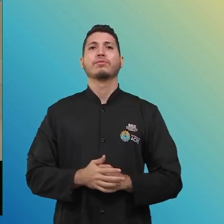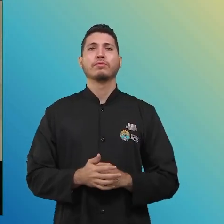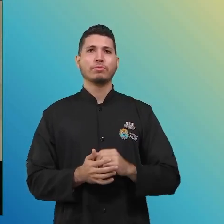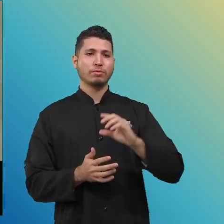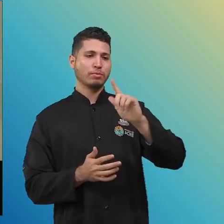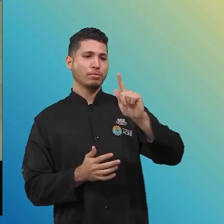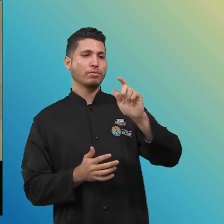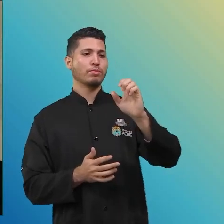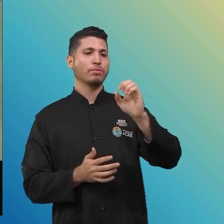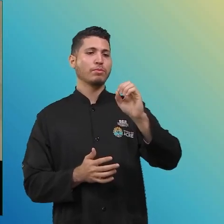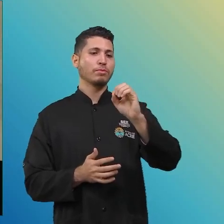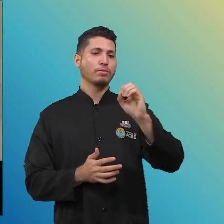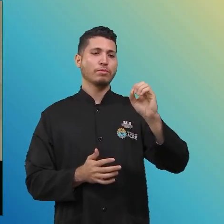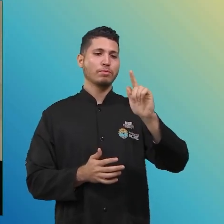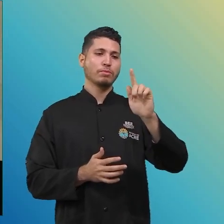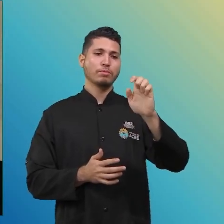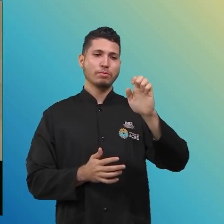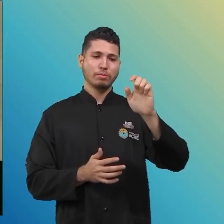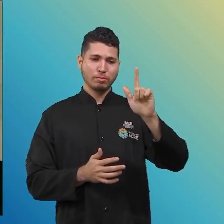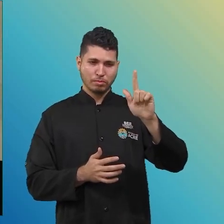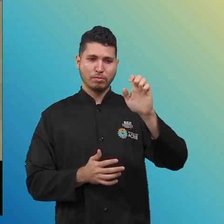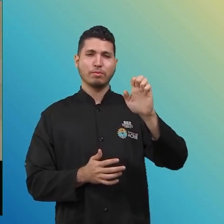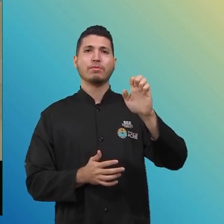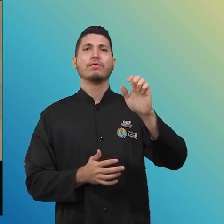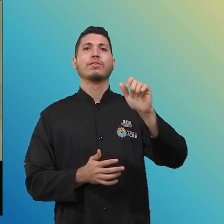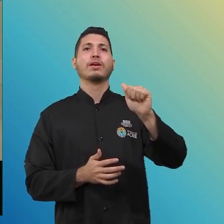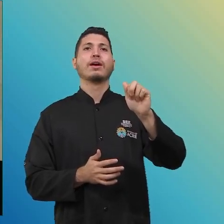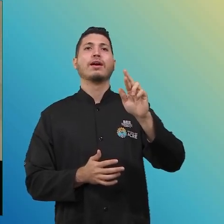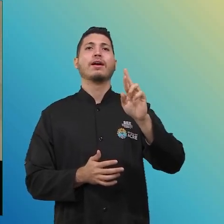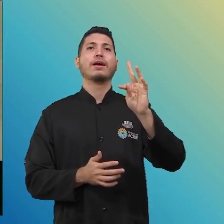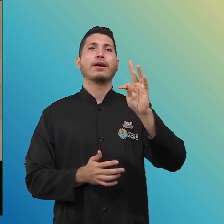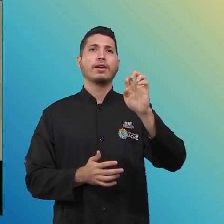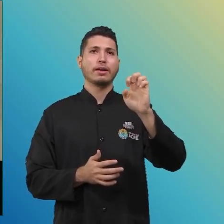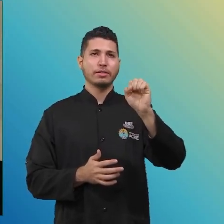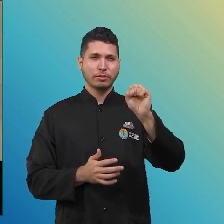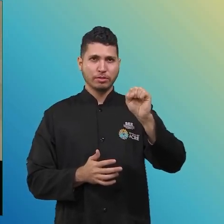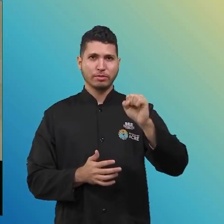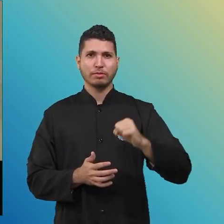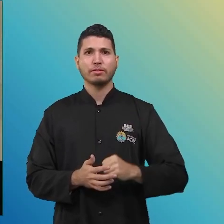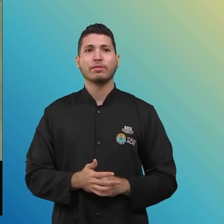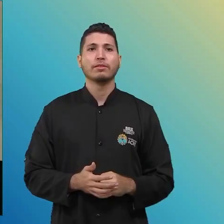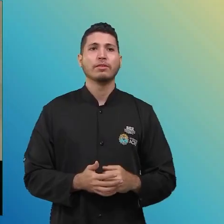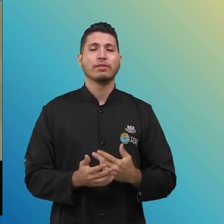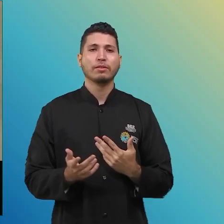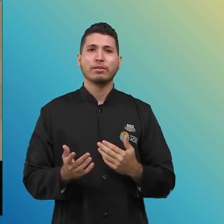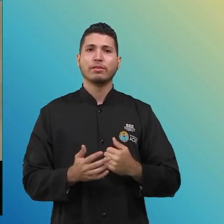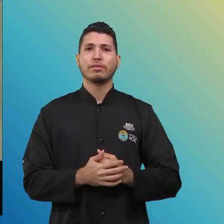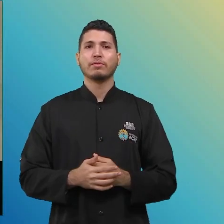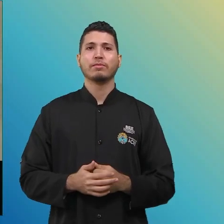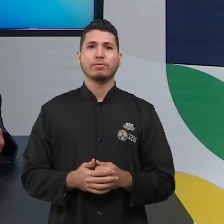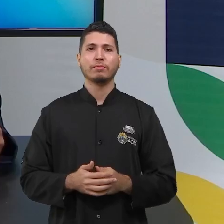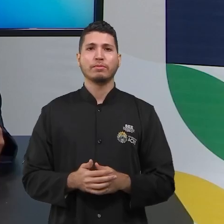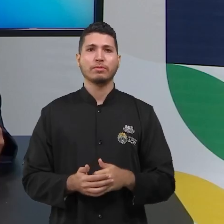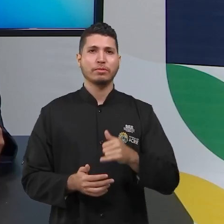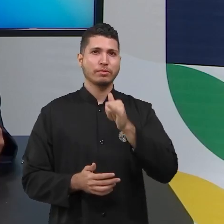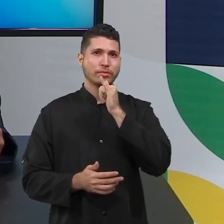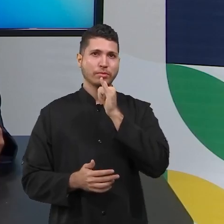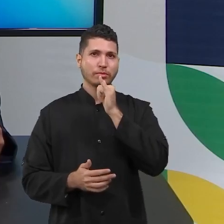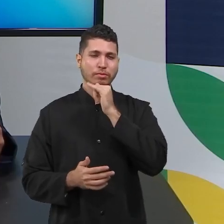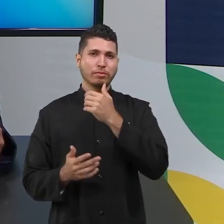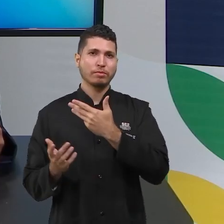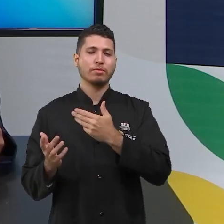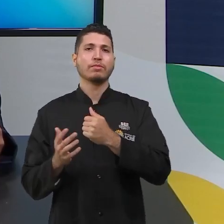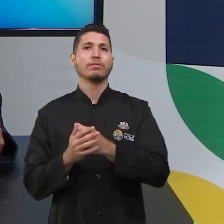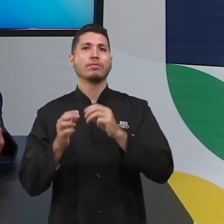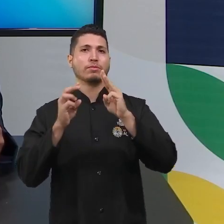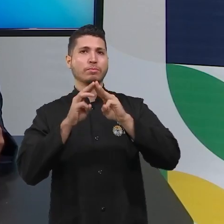incríveis. E é a cultura global ao alcance de um clique. Quer ver? Vou mostrar para você o Louvre,